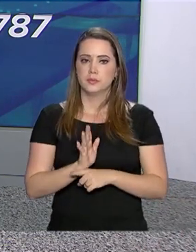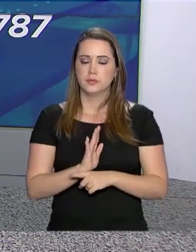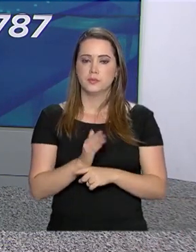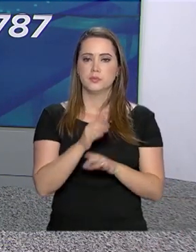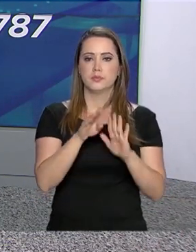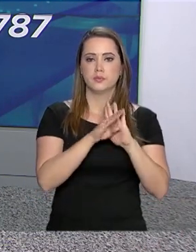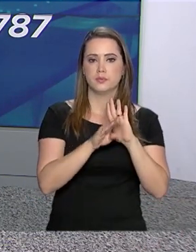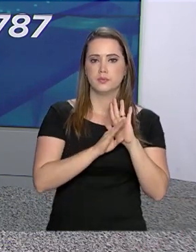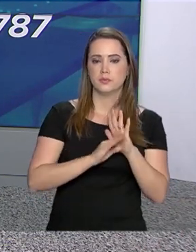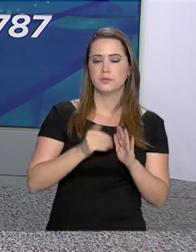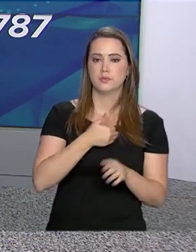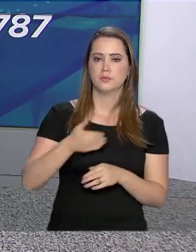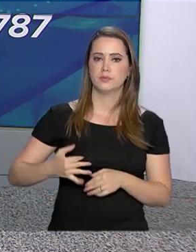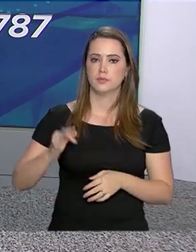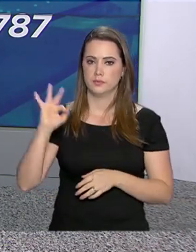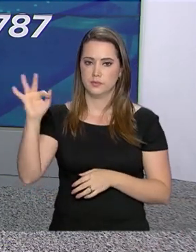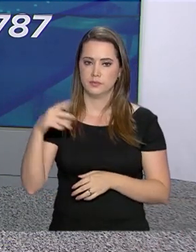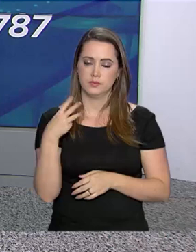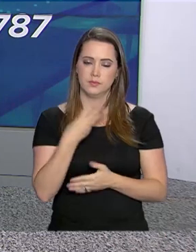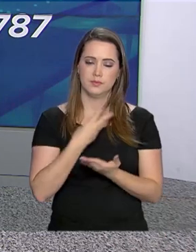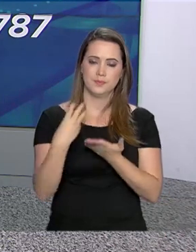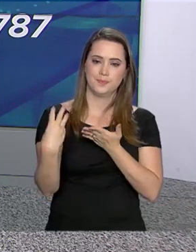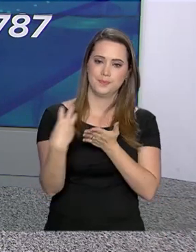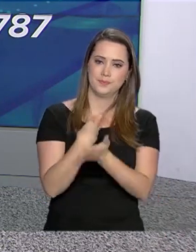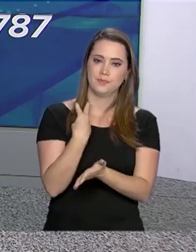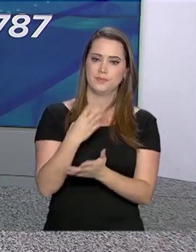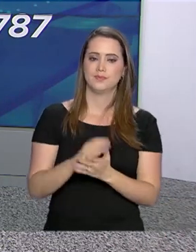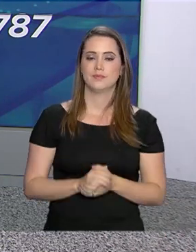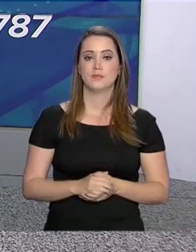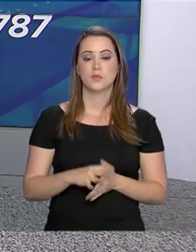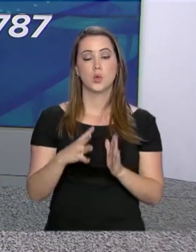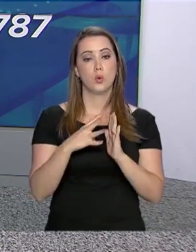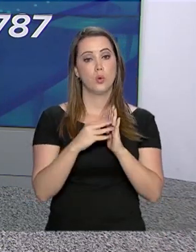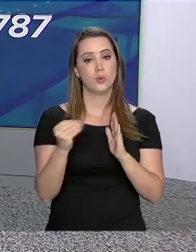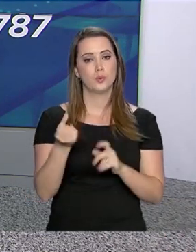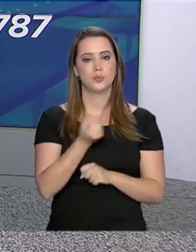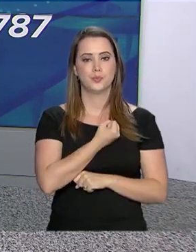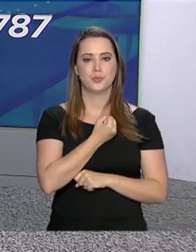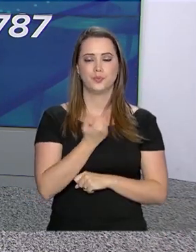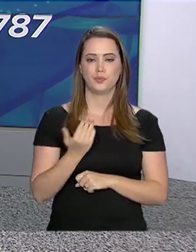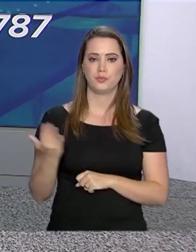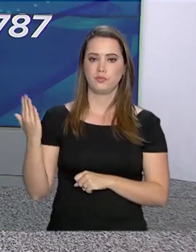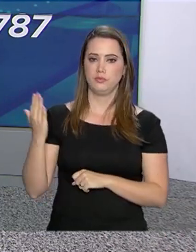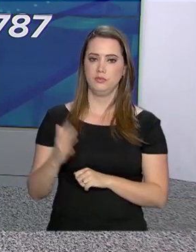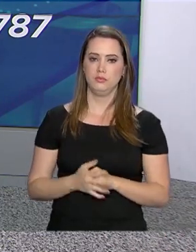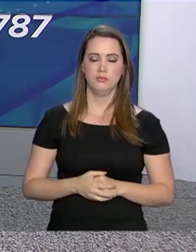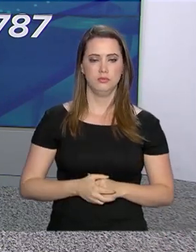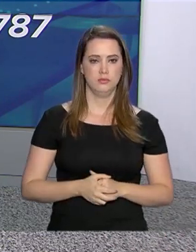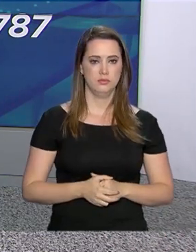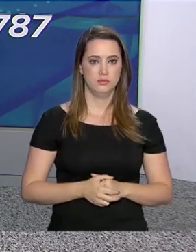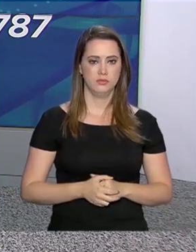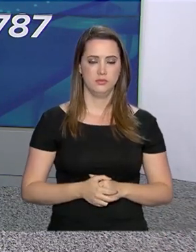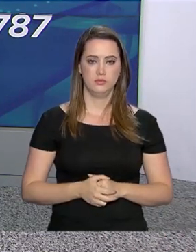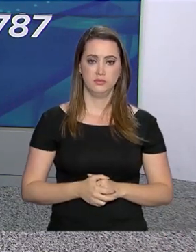dúvidas sobre programas e ações do governo federal para o nosso WhatsApp. Então, anote aí, é